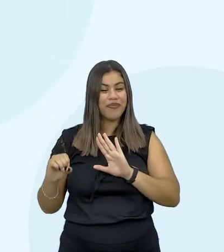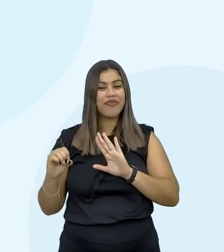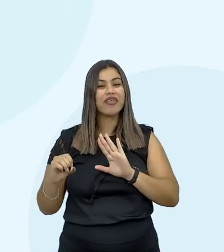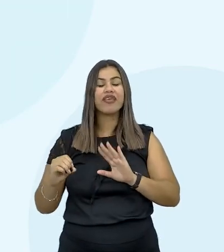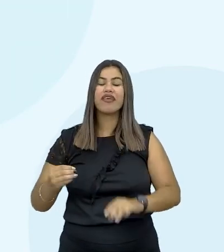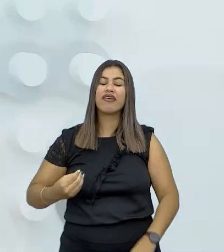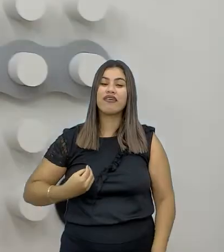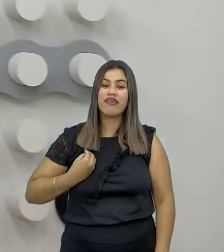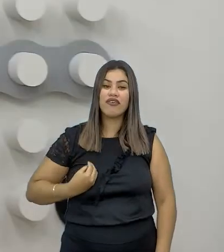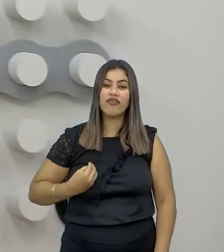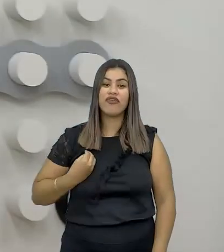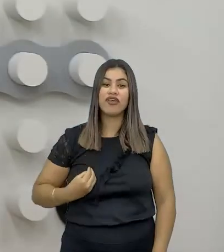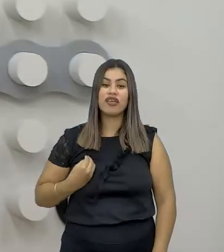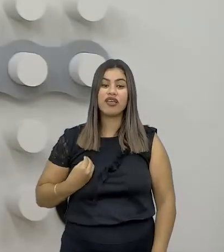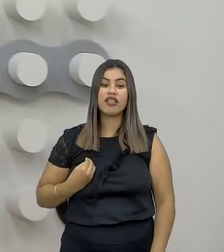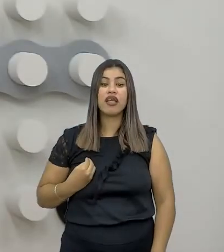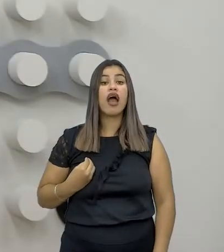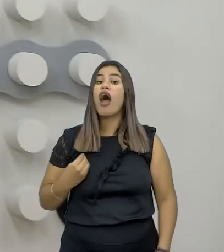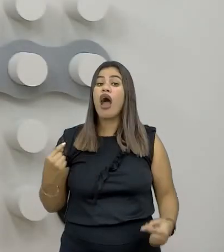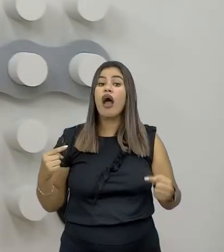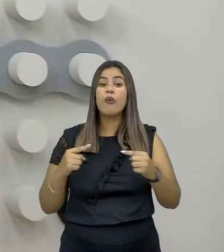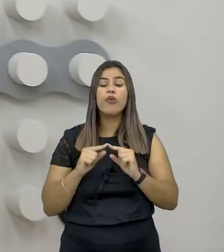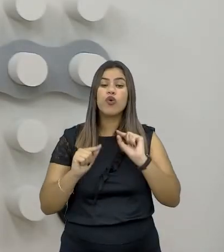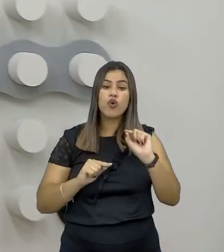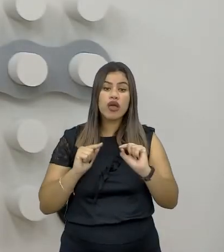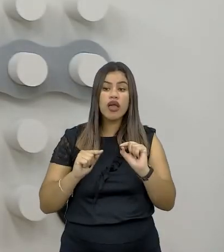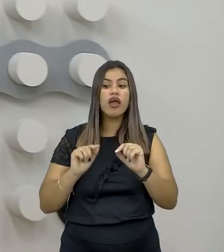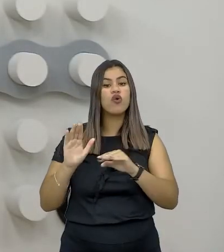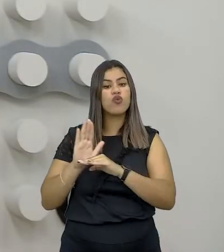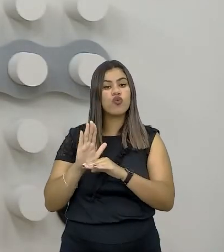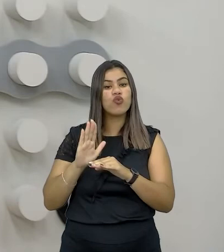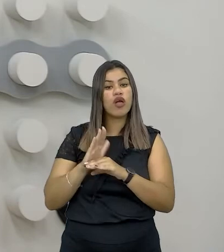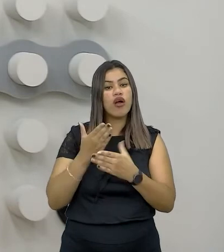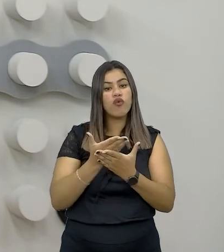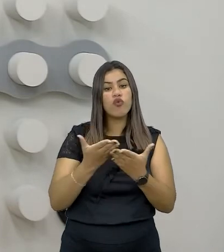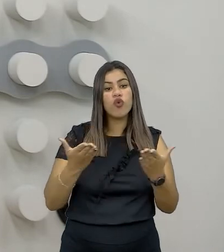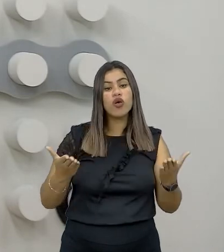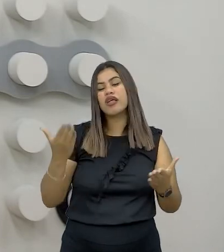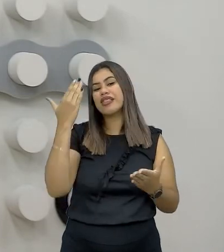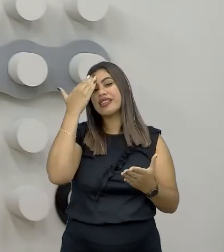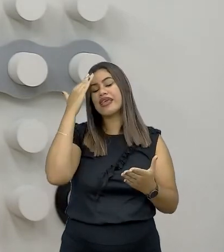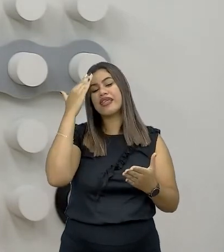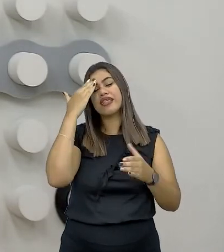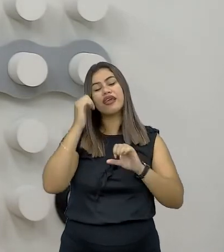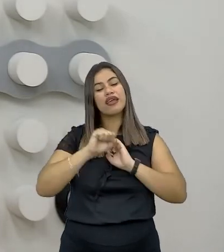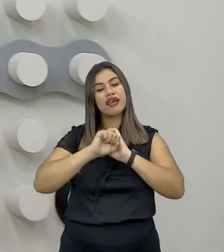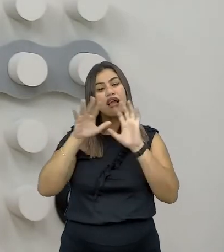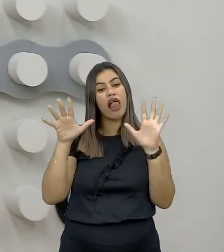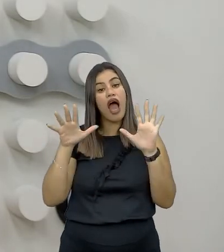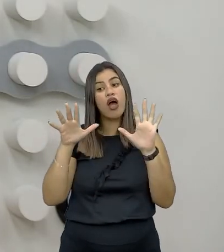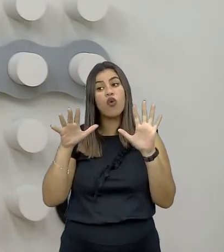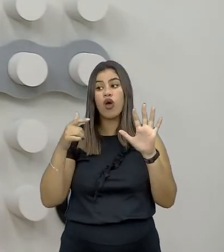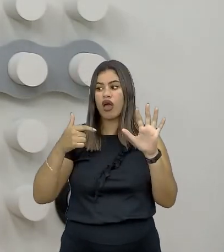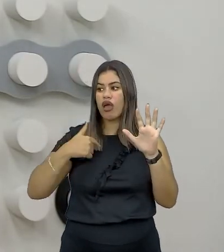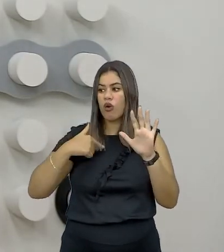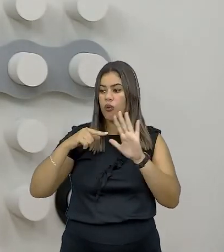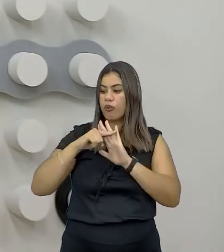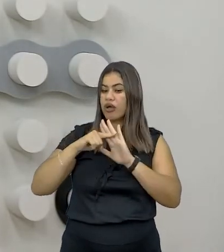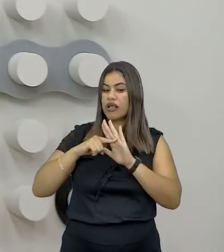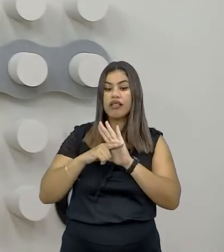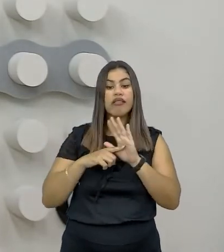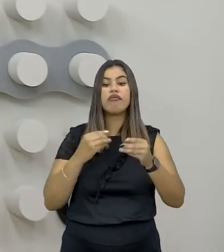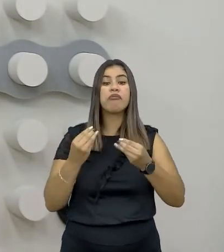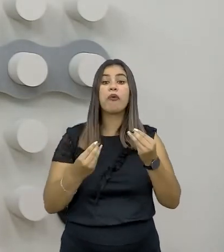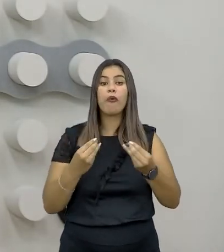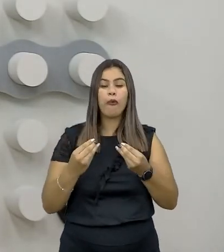que vocês entendam justamente como vocês podem pesquisar. Quais são